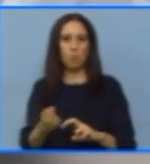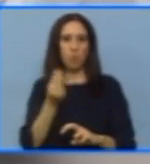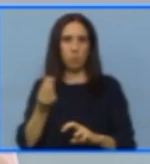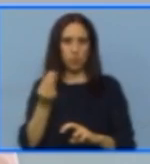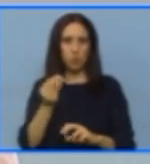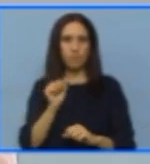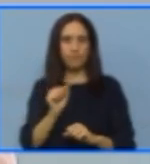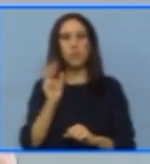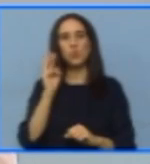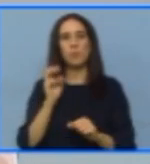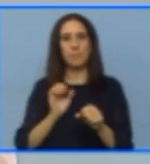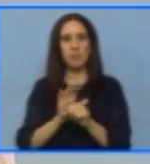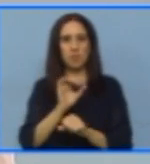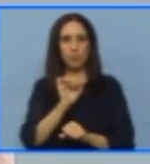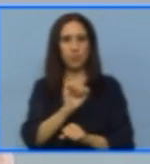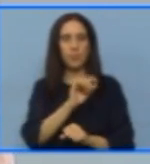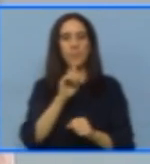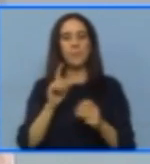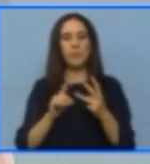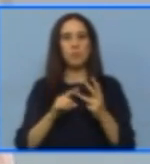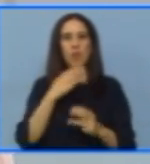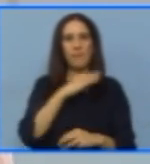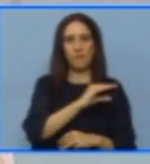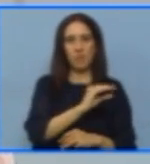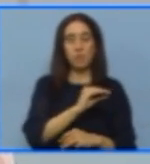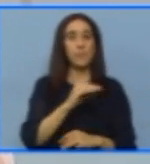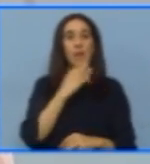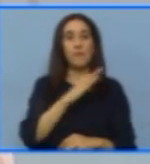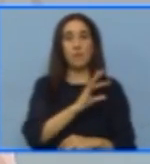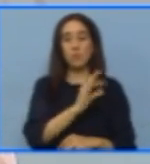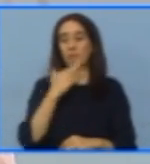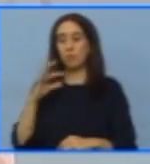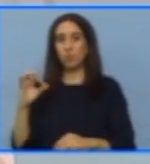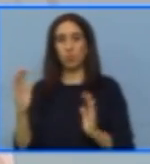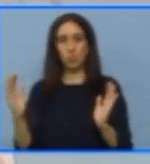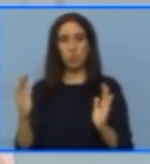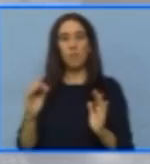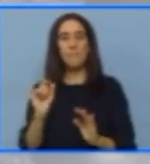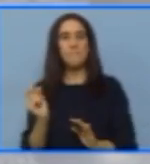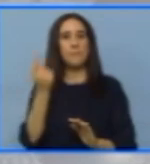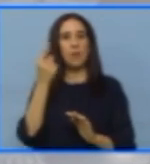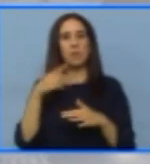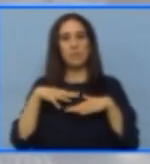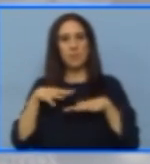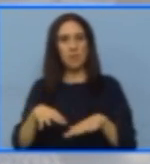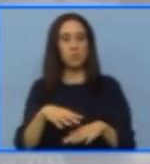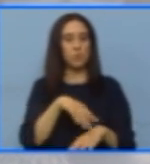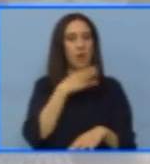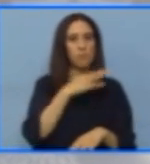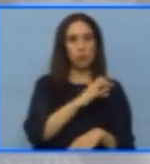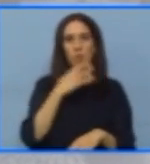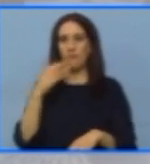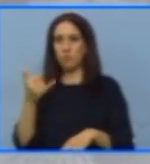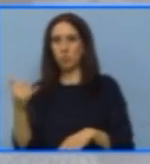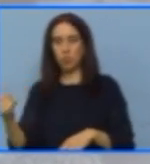os escuteiros marítimos, depois temos dos 14 aos 18 são os pioneiros e marinheiros, e dos 18 aos 22 são